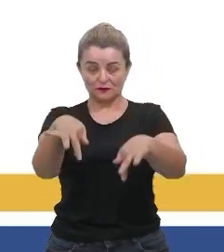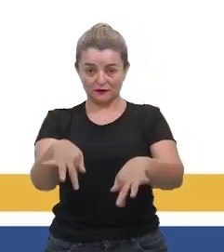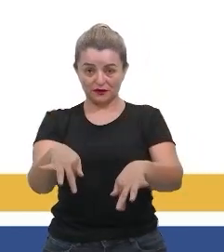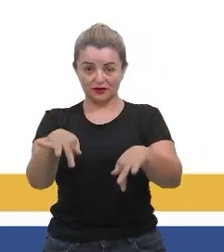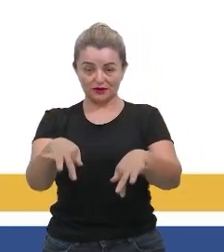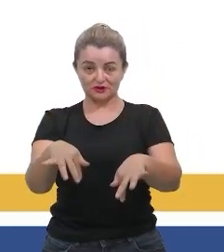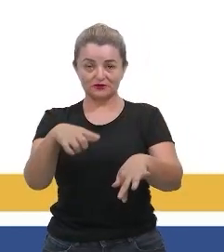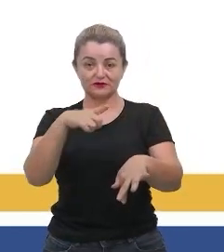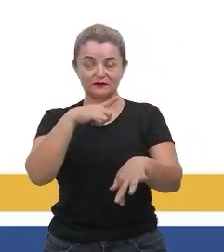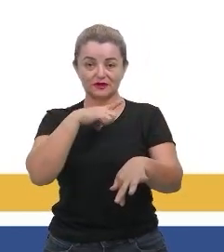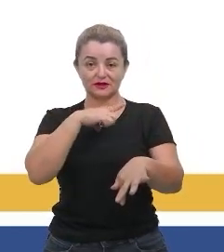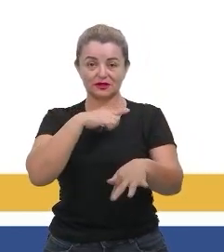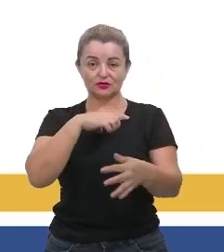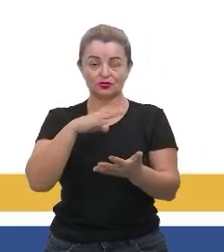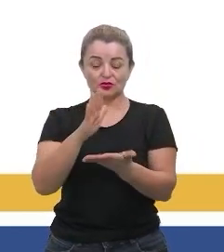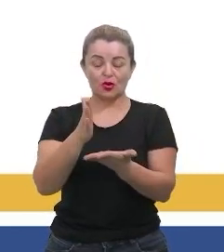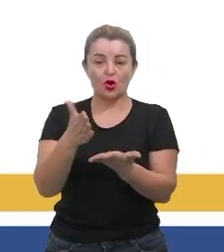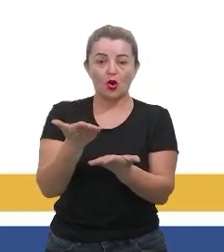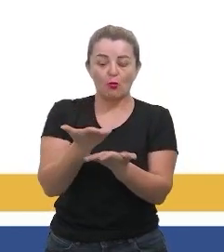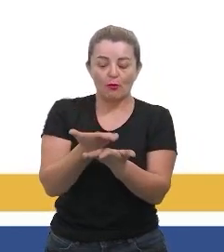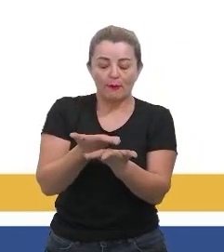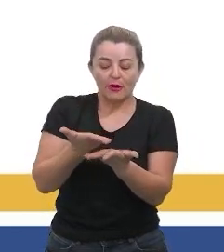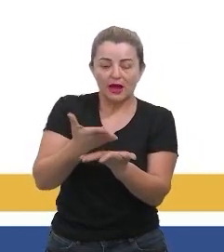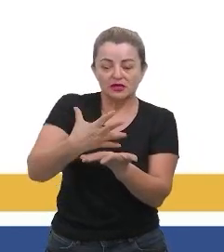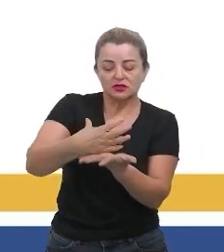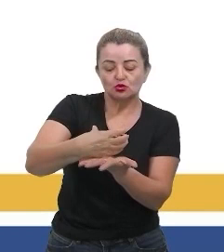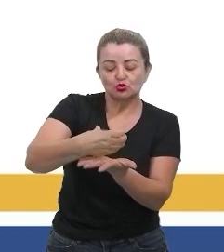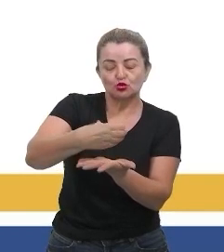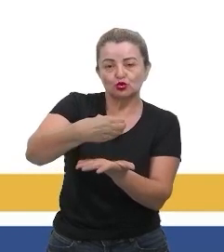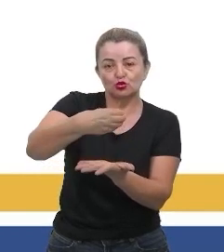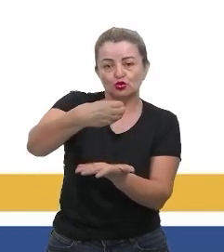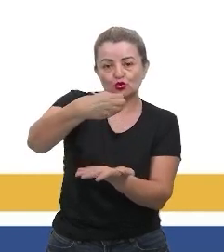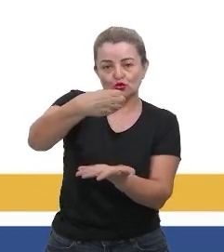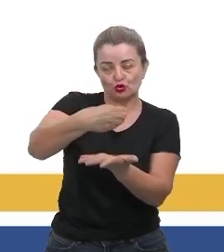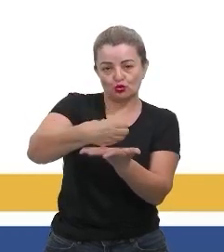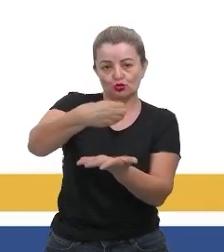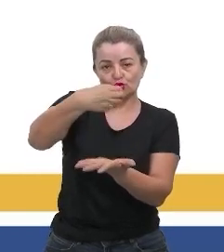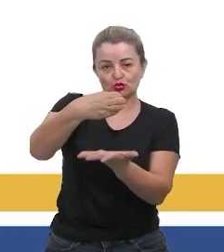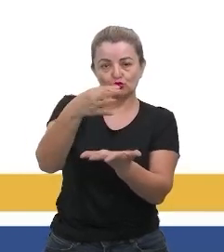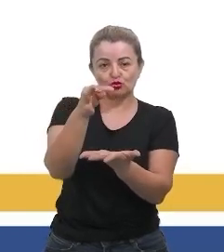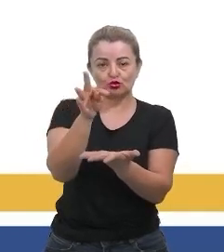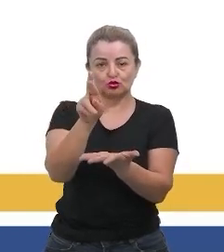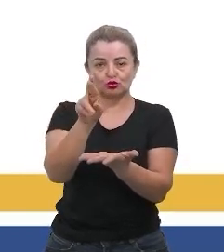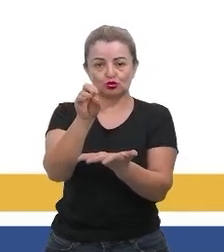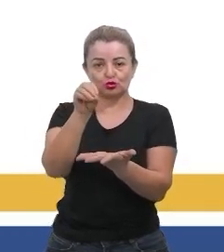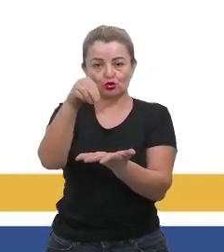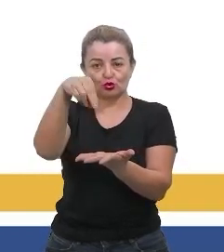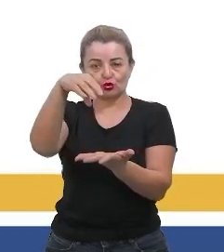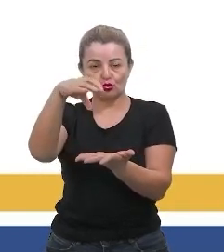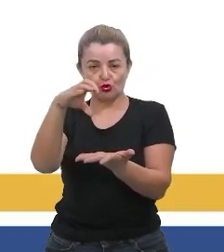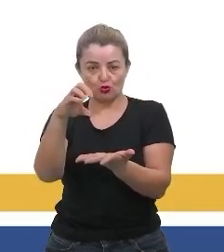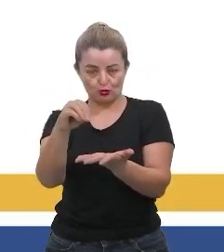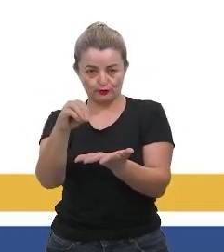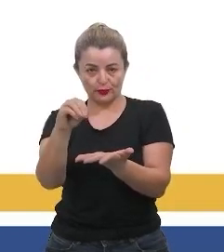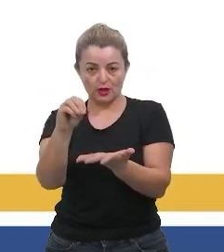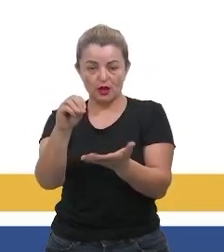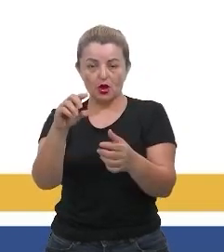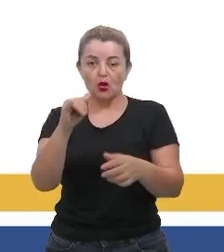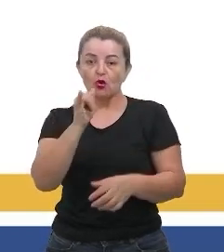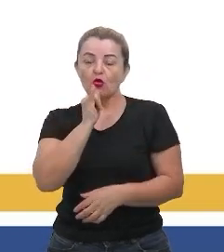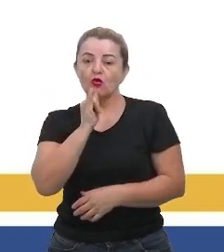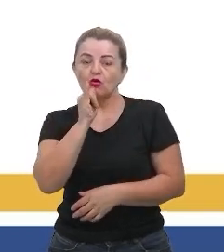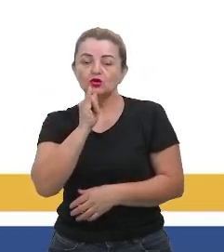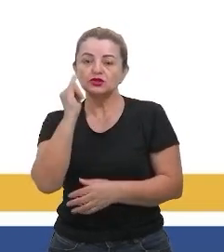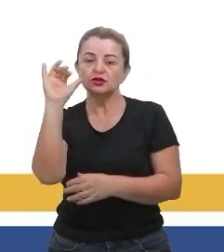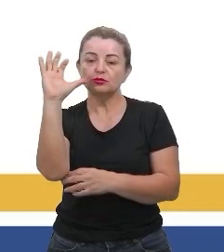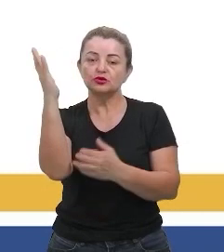forma de um tronco de cone com uma superfície cilíndrica de base a base. O tipo de madeira utilizado para